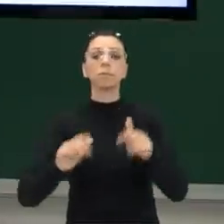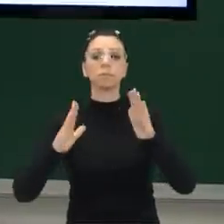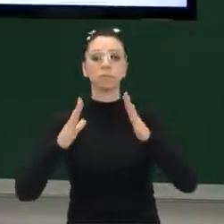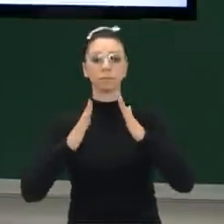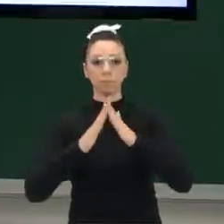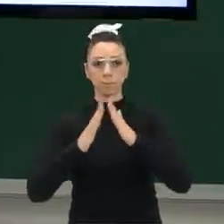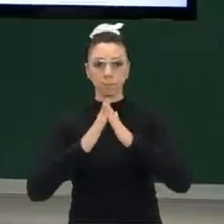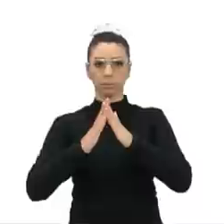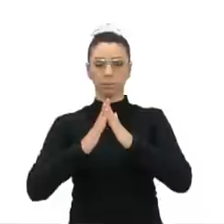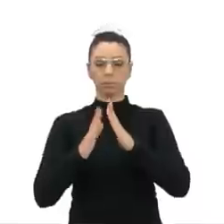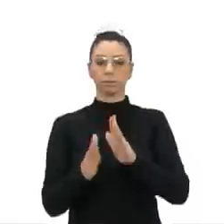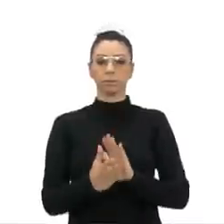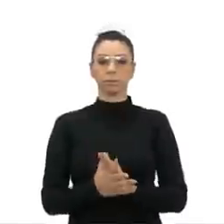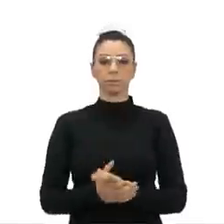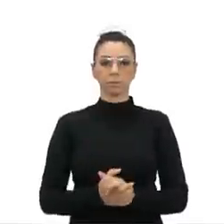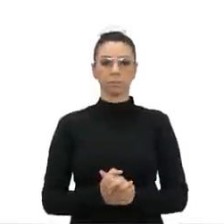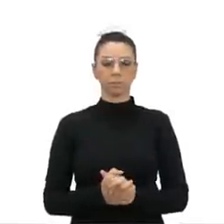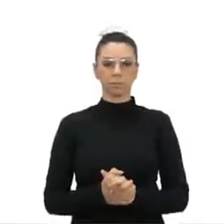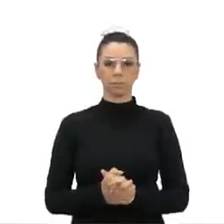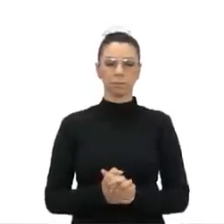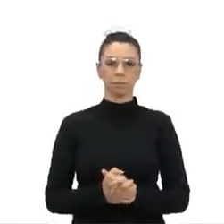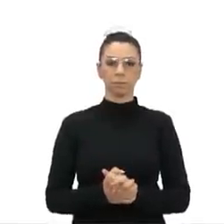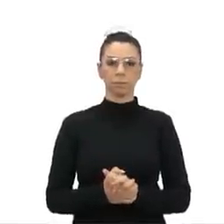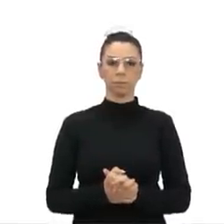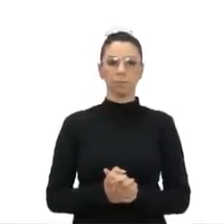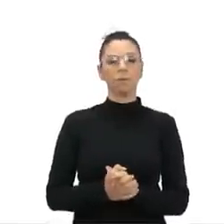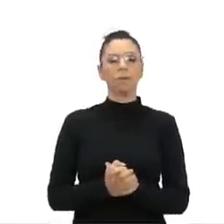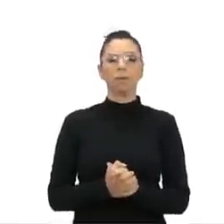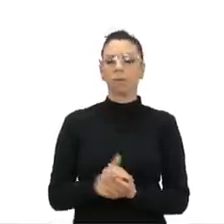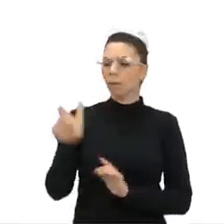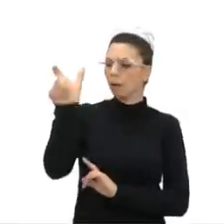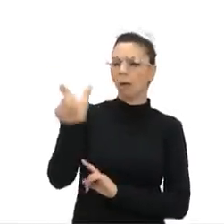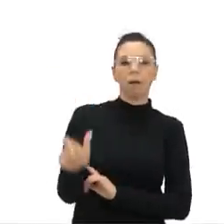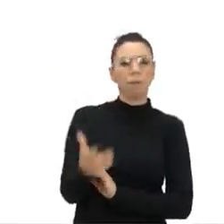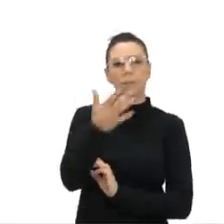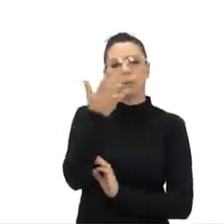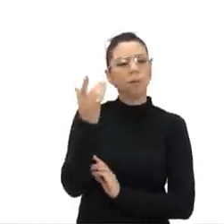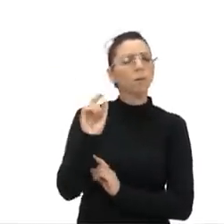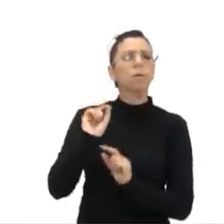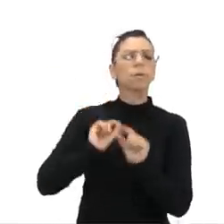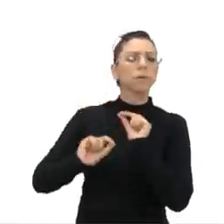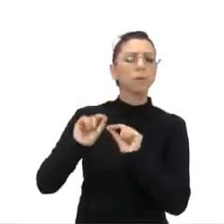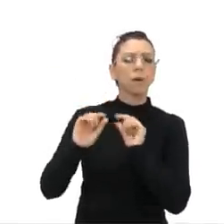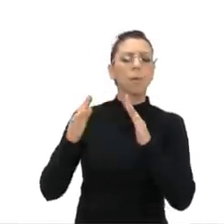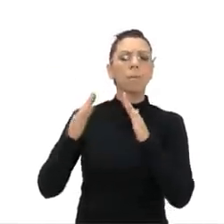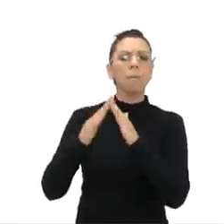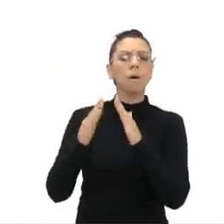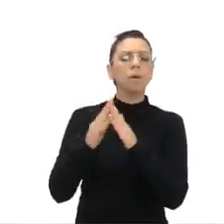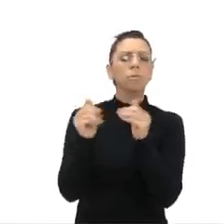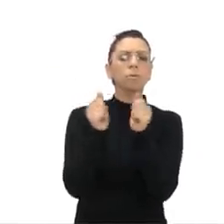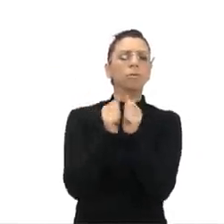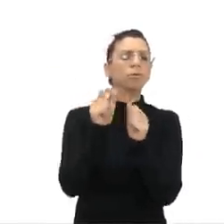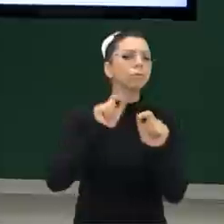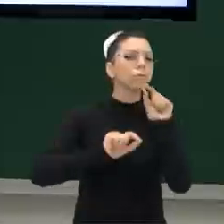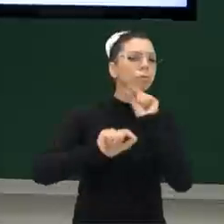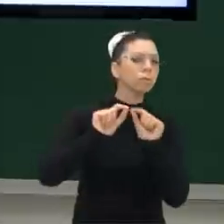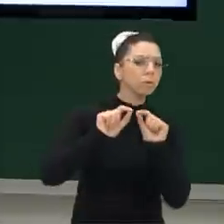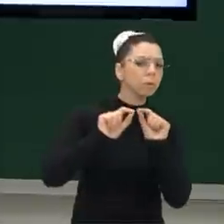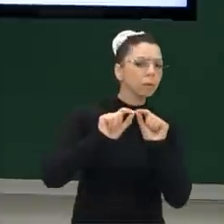ok? Com quem essa pessoa mora? Ela falou se ela mora com father,